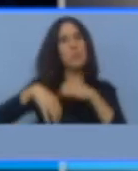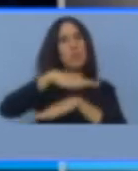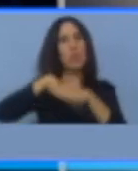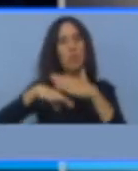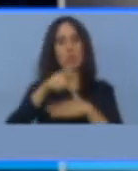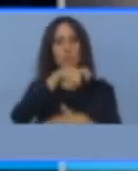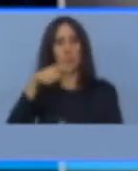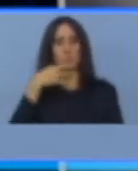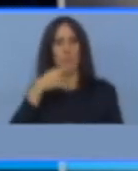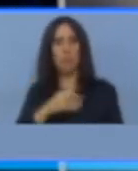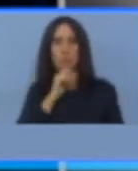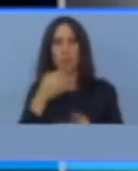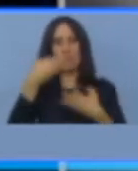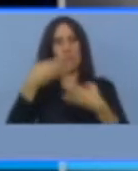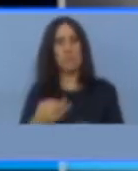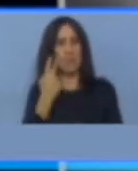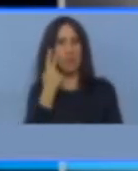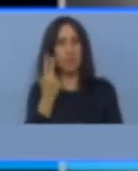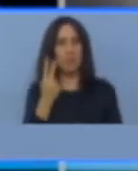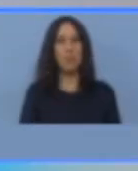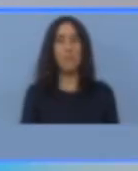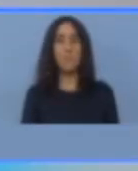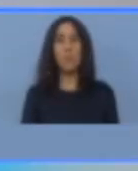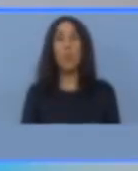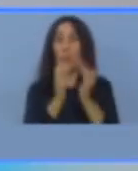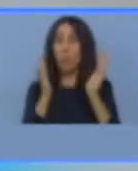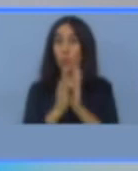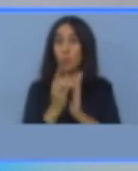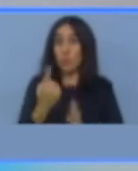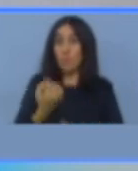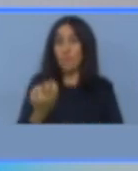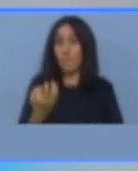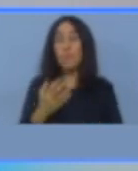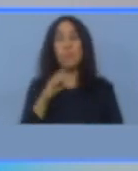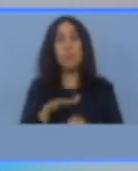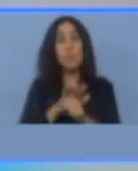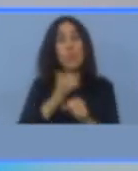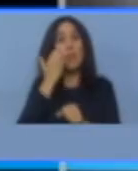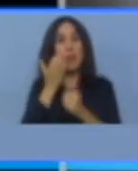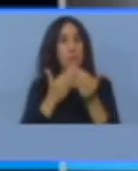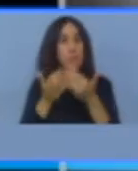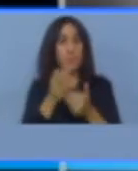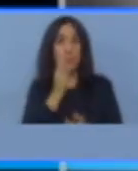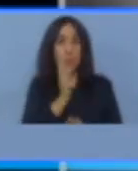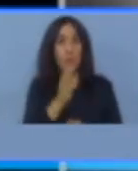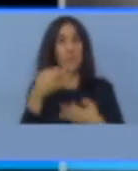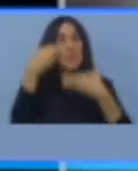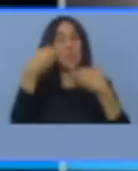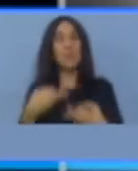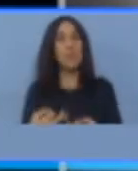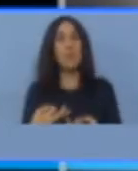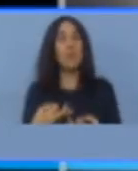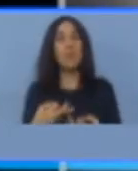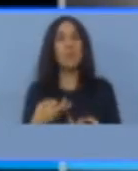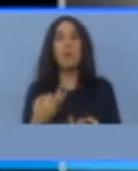todas as pessoas podem ter dignidade de vida? Todas devem ter mesmo, porque independentemente da gravidade das situações, isso que disse, a dignidade não